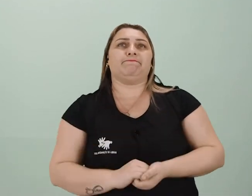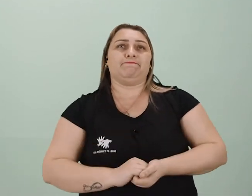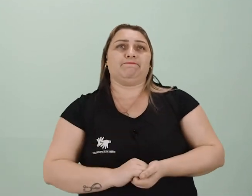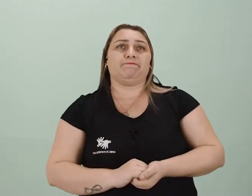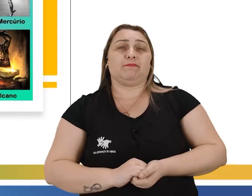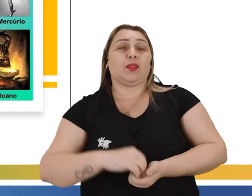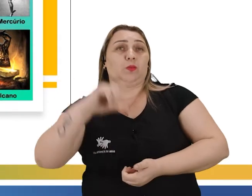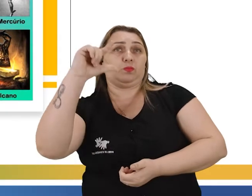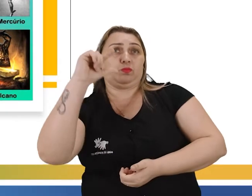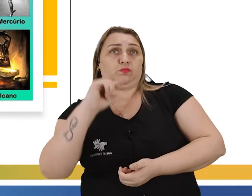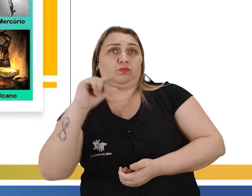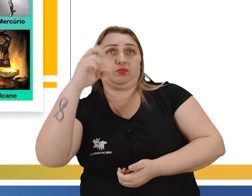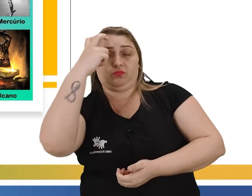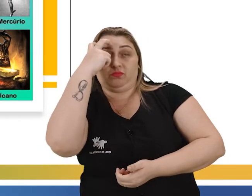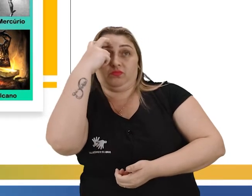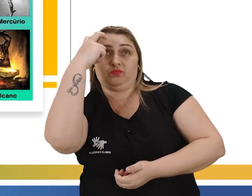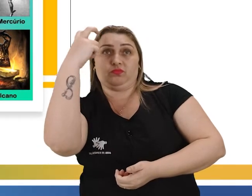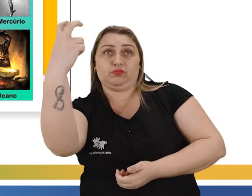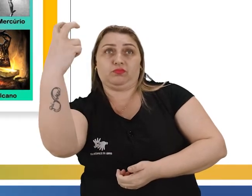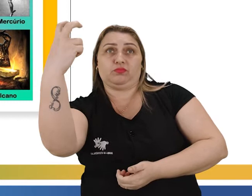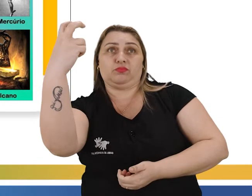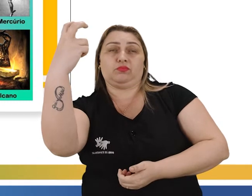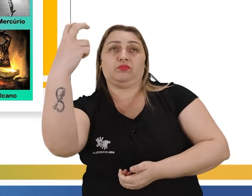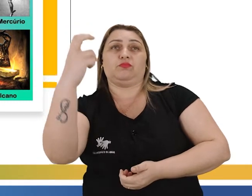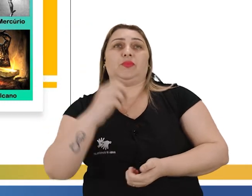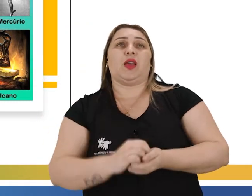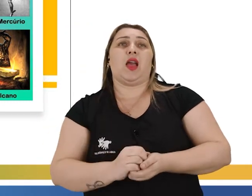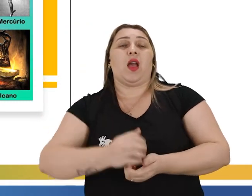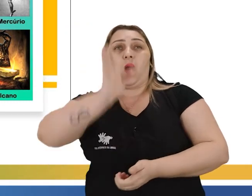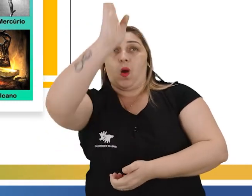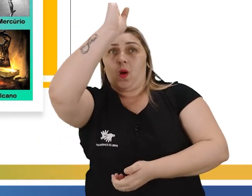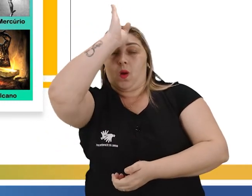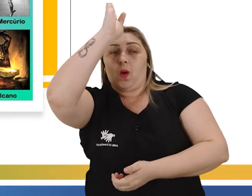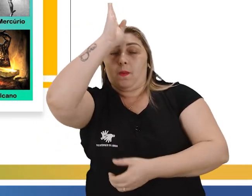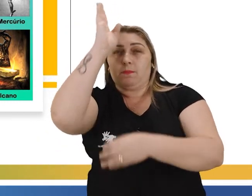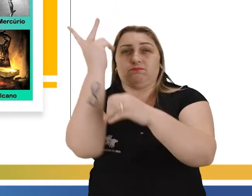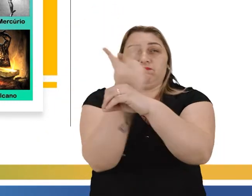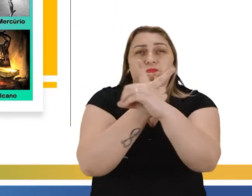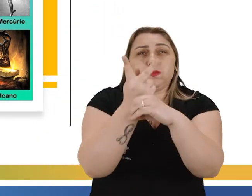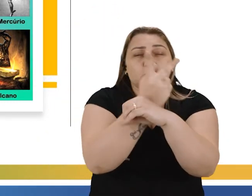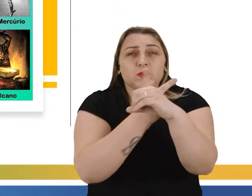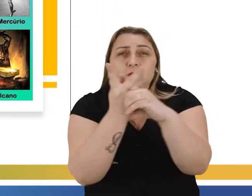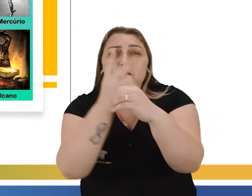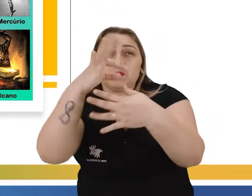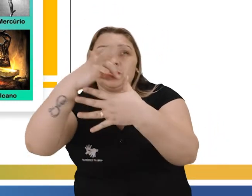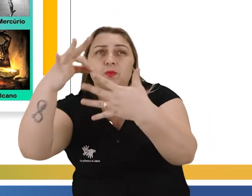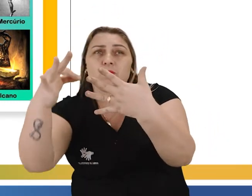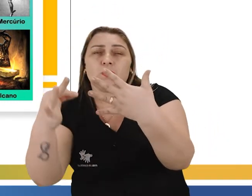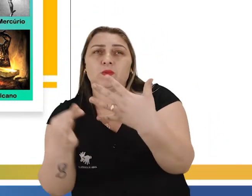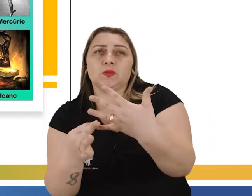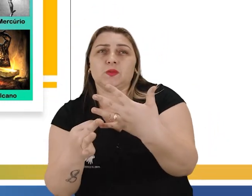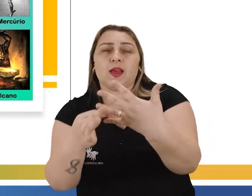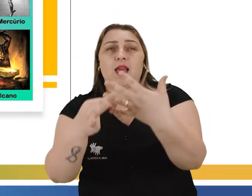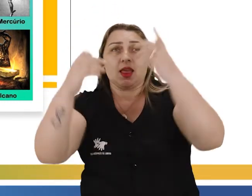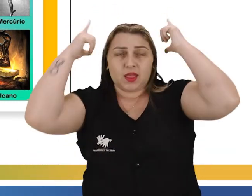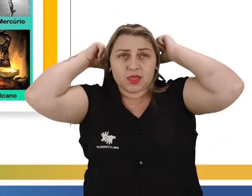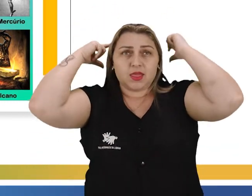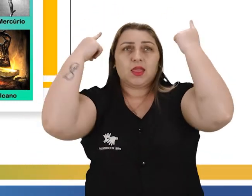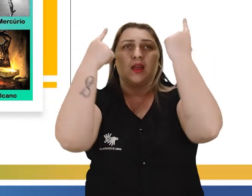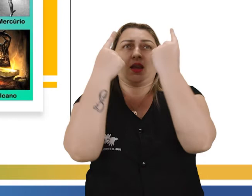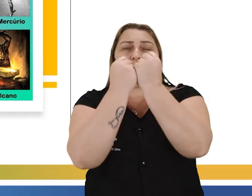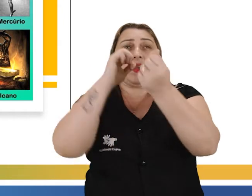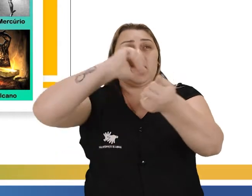E um pouquinho sobre Roma. Roma ela vai buscar muito dos elementos gregos, ou seja,